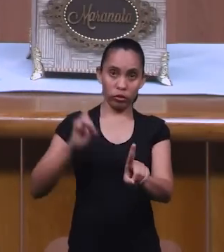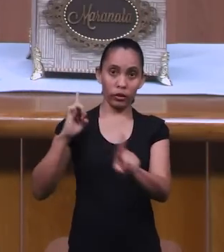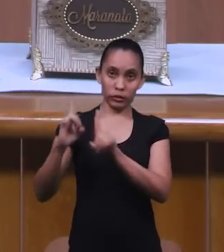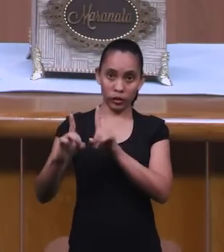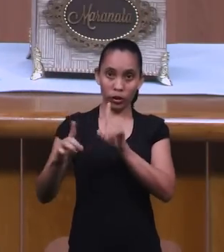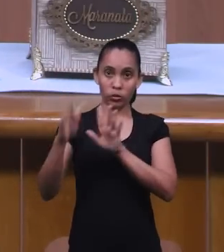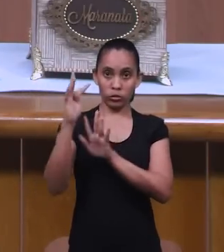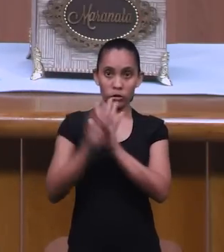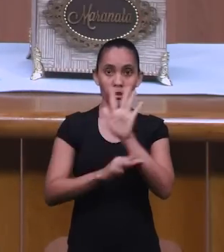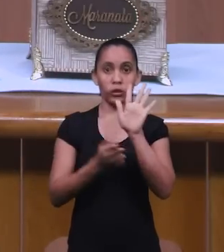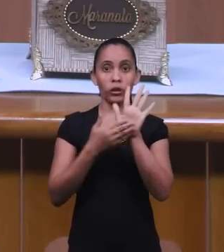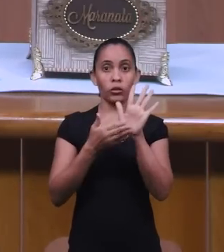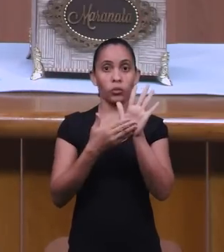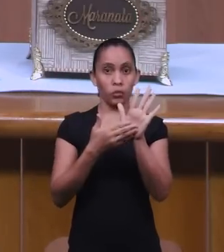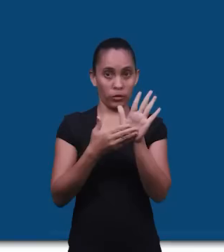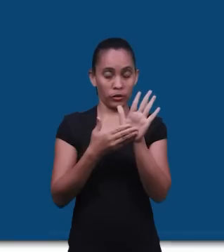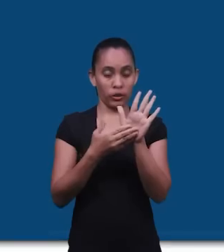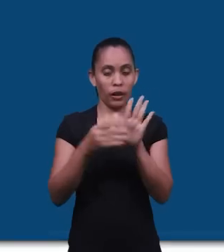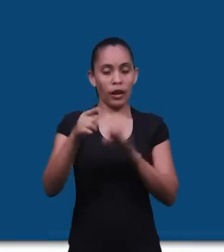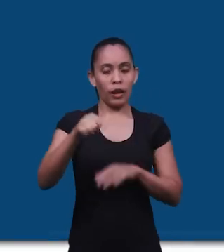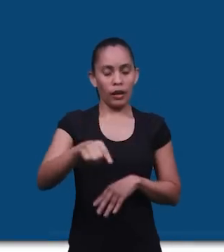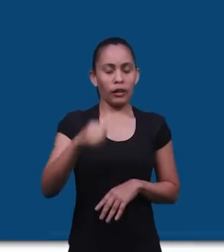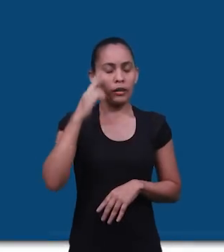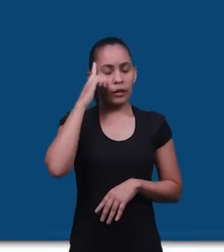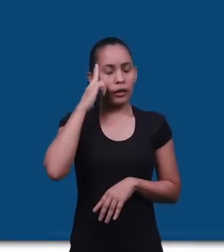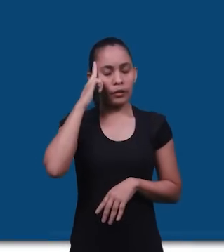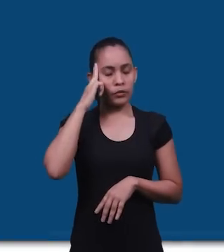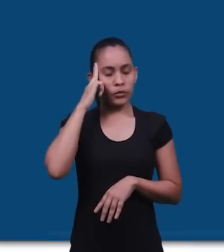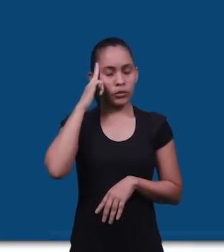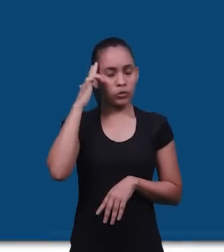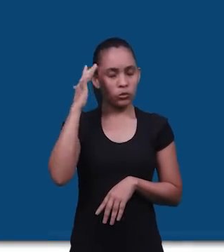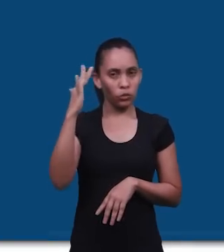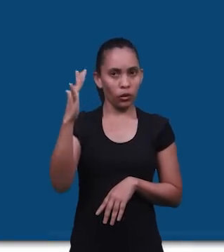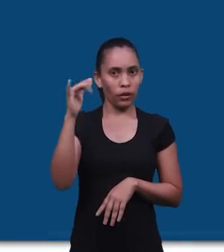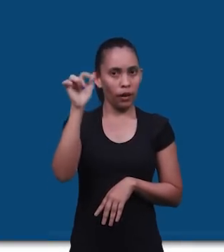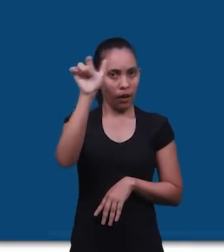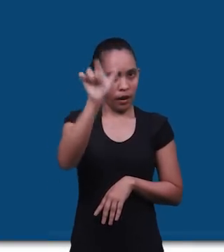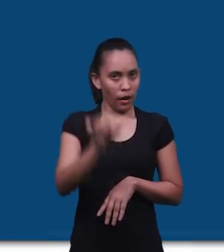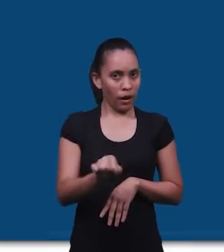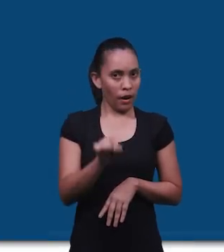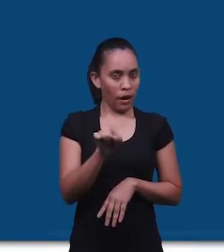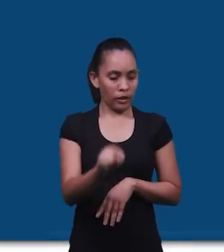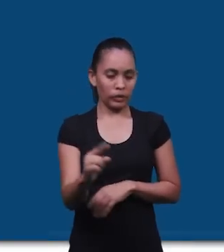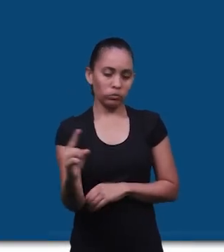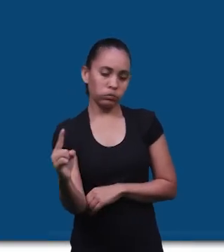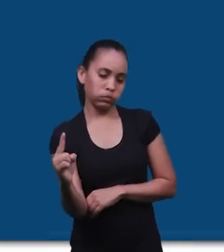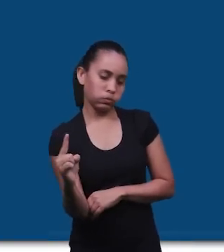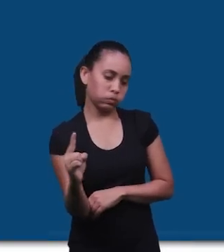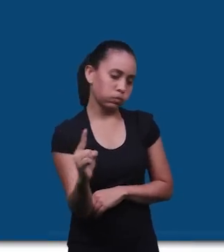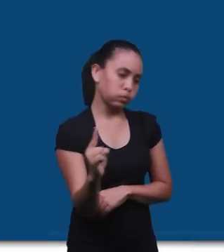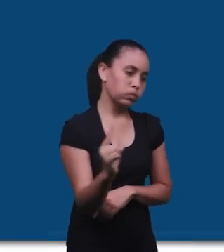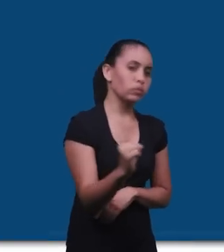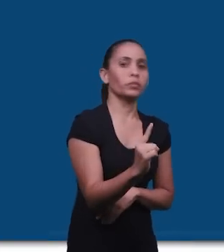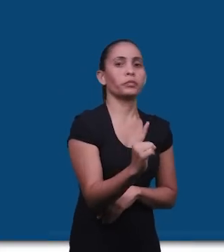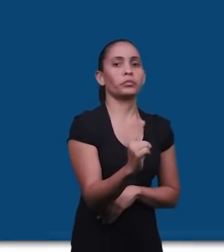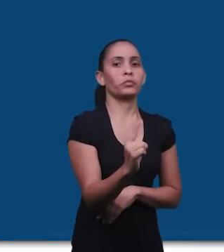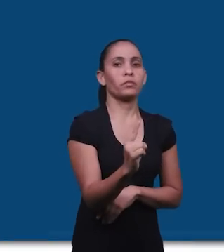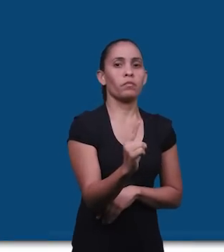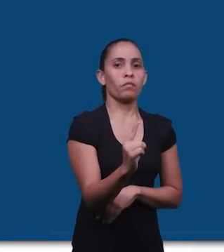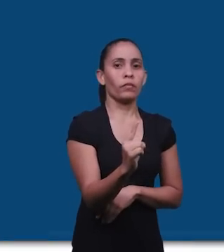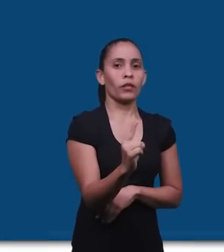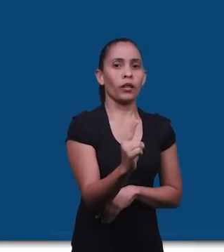está aqui. Ele teve um sonho ali em Betel, saindo de casa, indo em direção